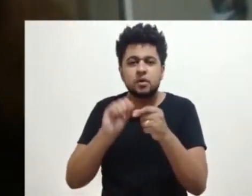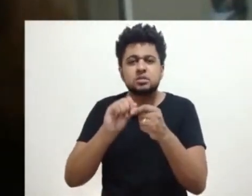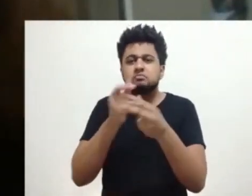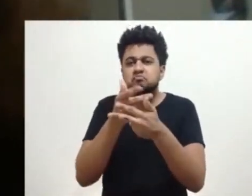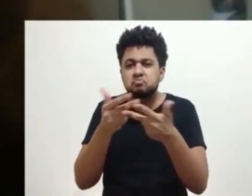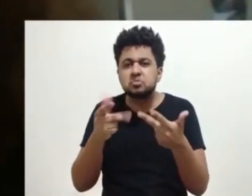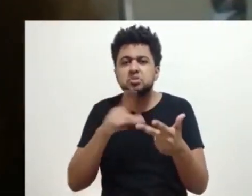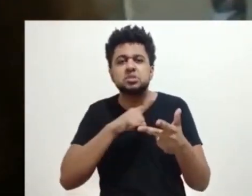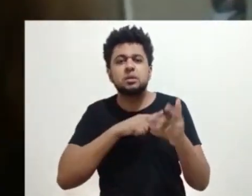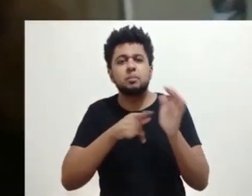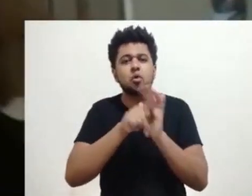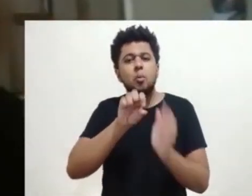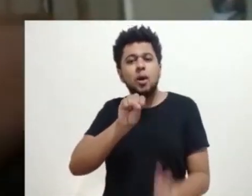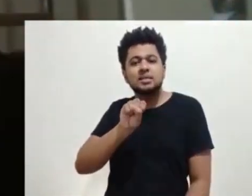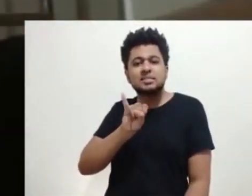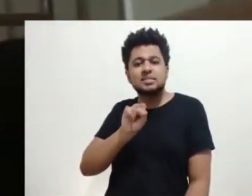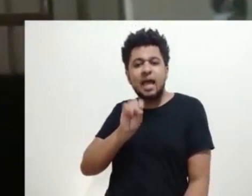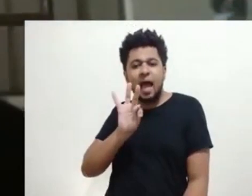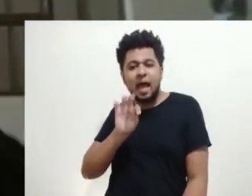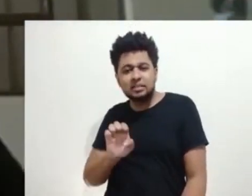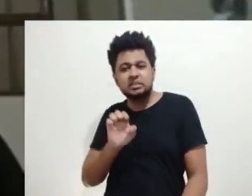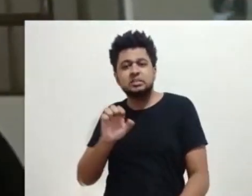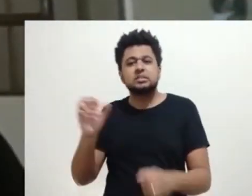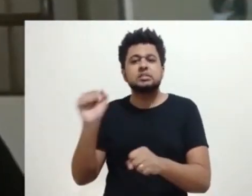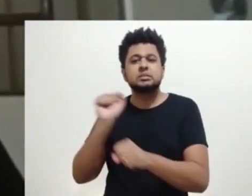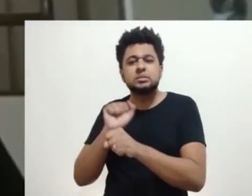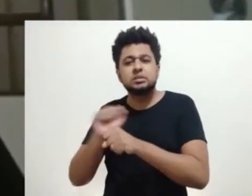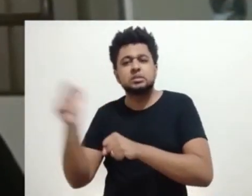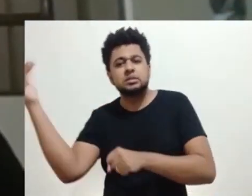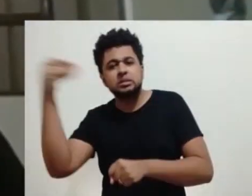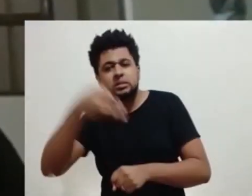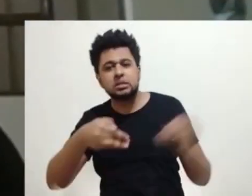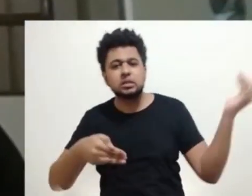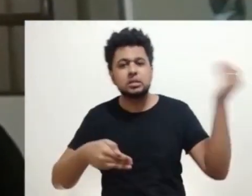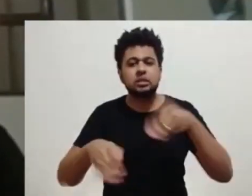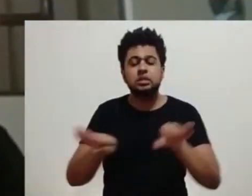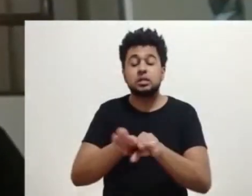o CIAT vai receber, as UPAs receberam,